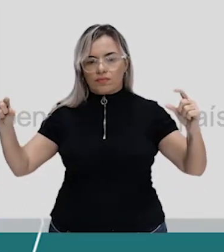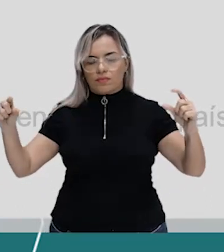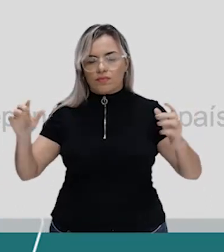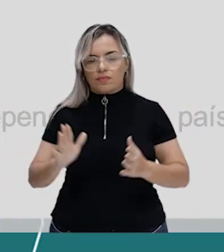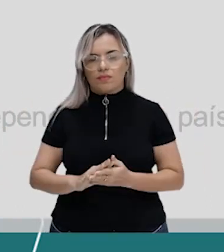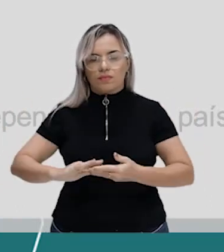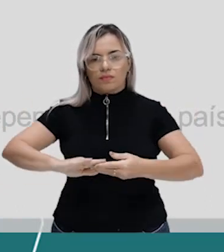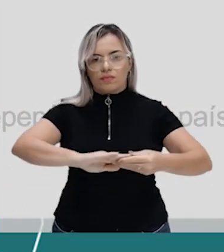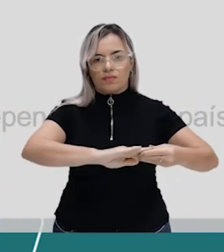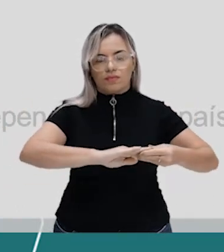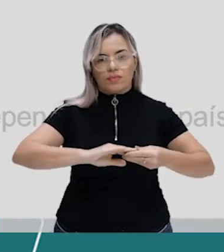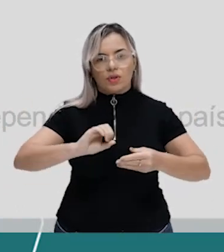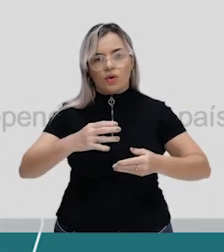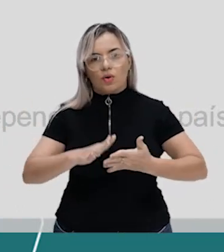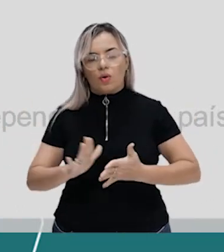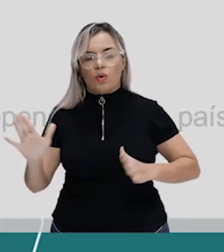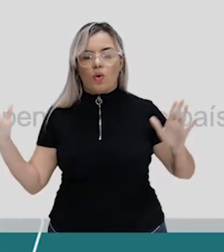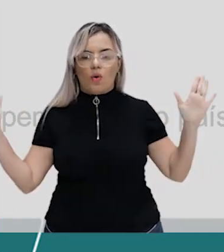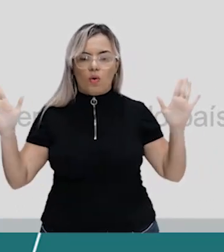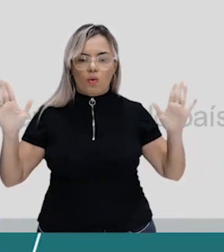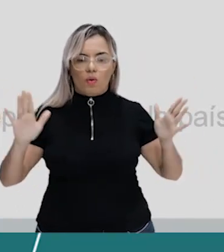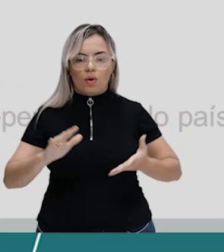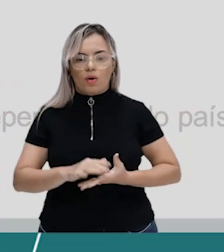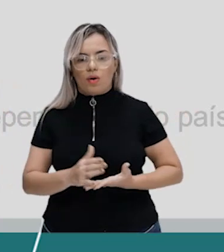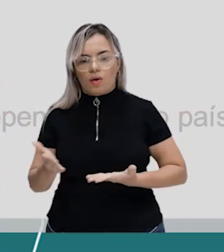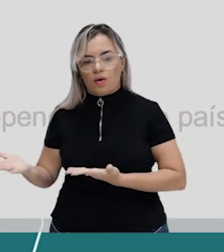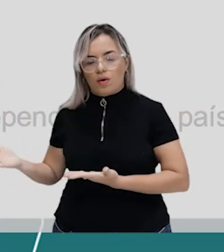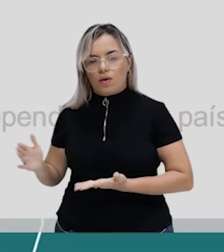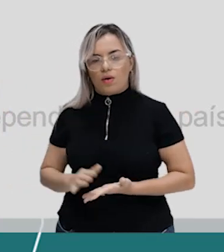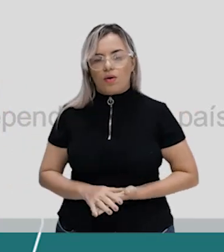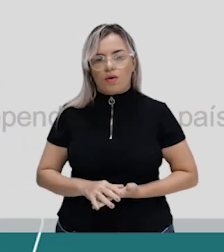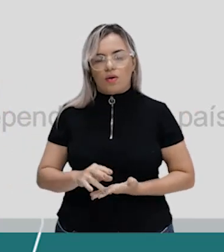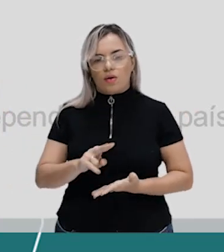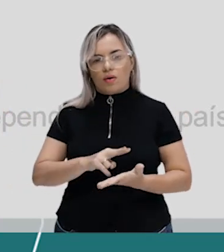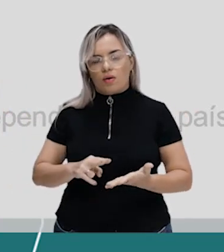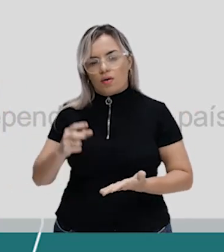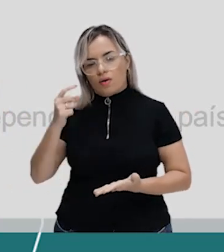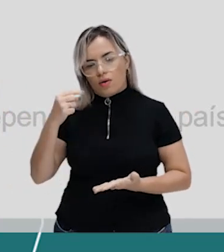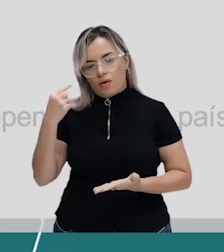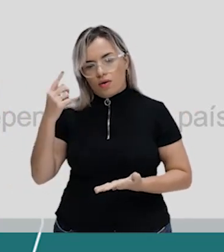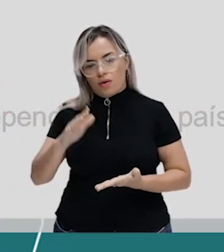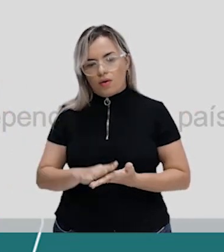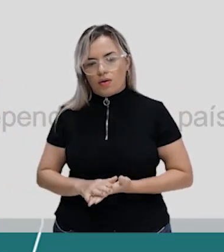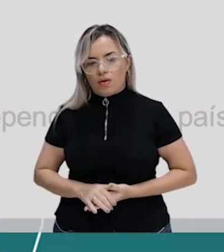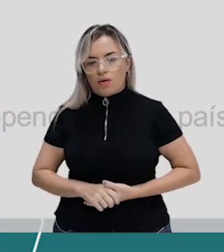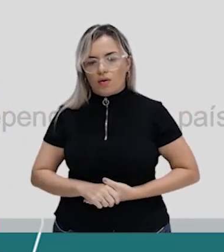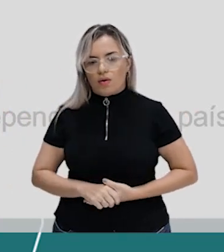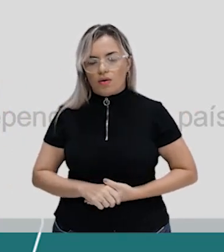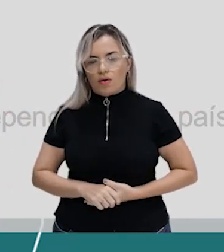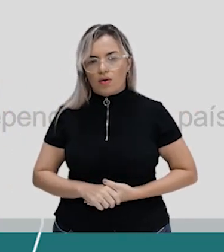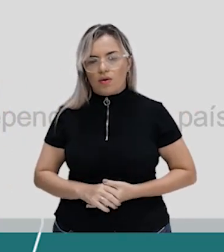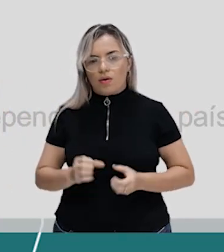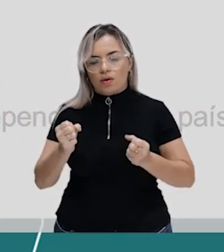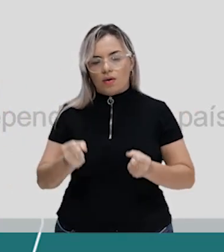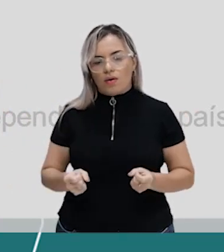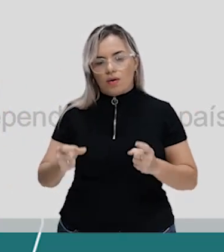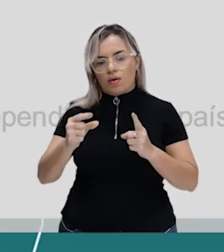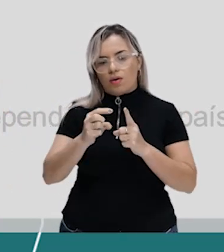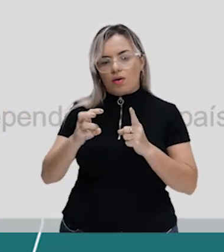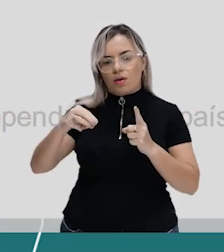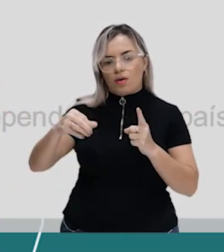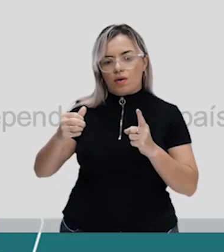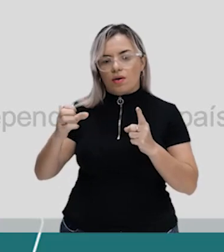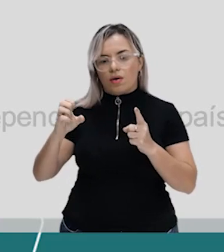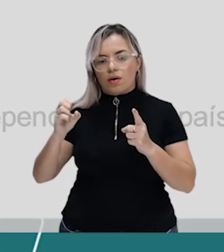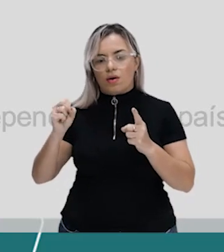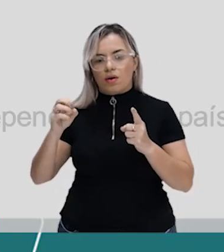e despedidas. Hasta luego, maestra, tá? Pode ser maestra ou pode ser